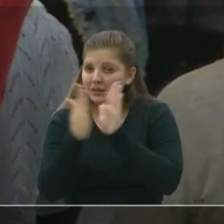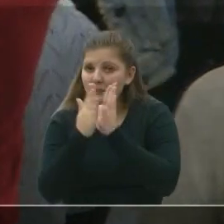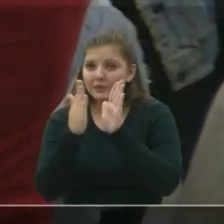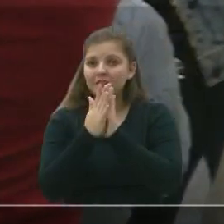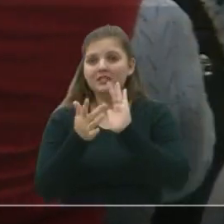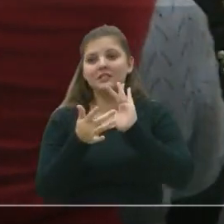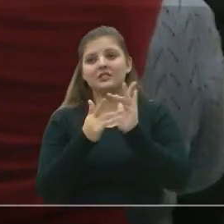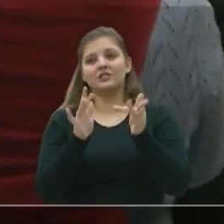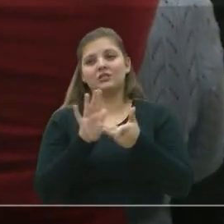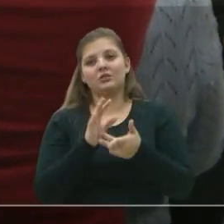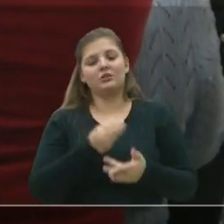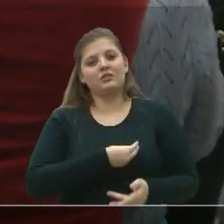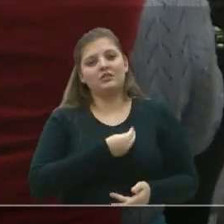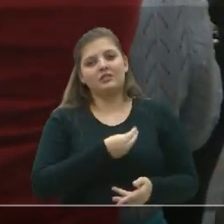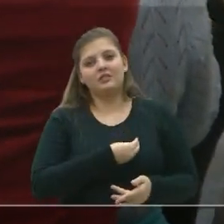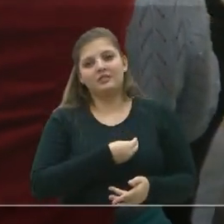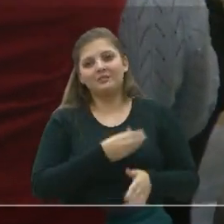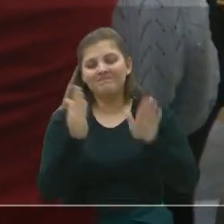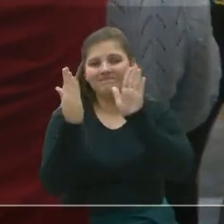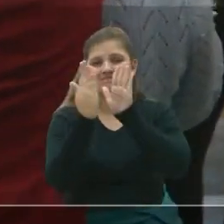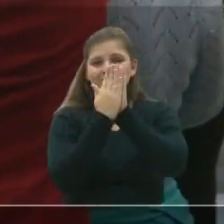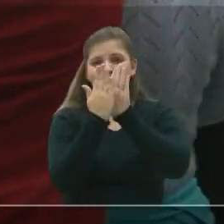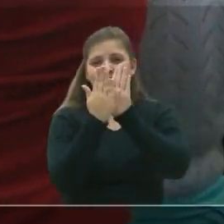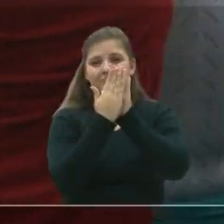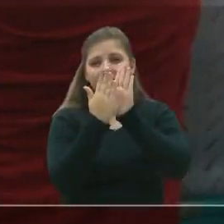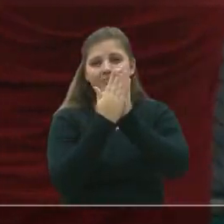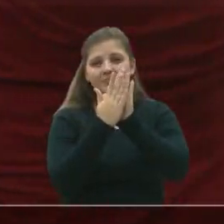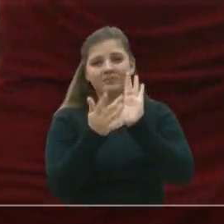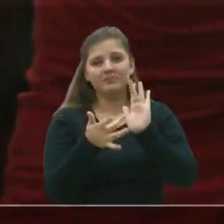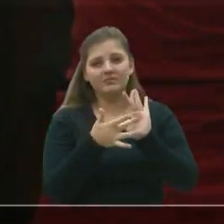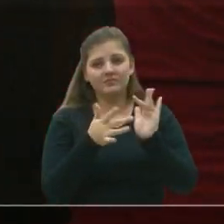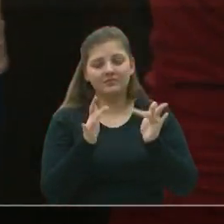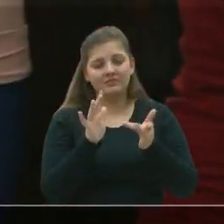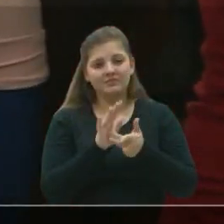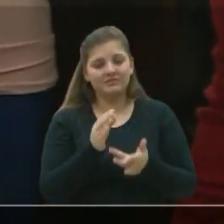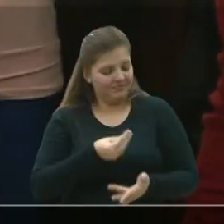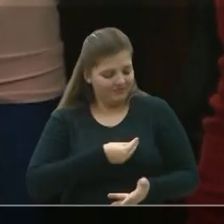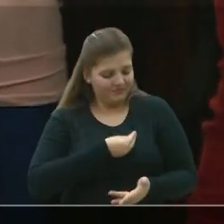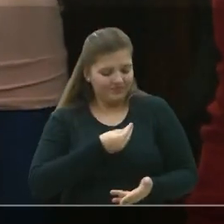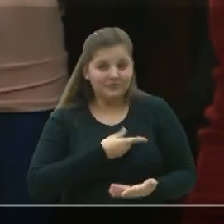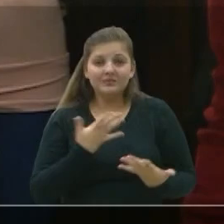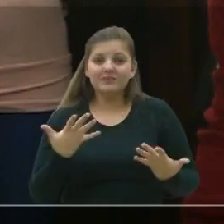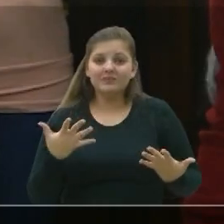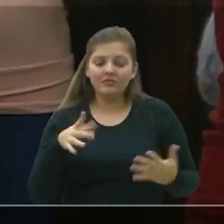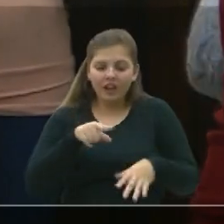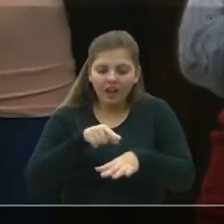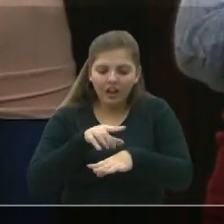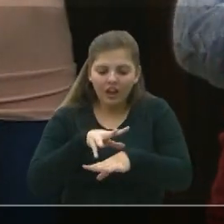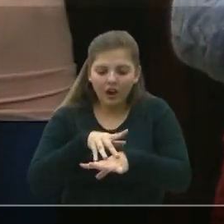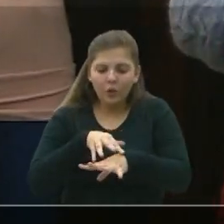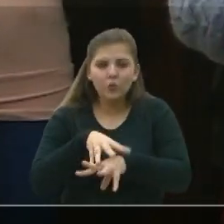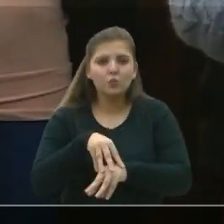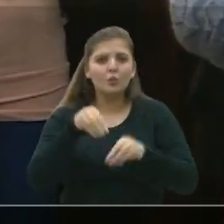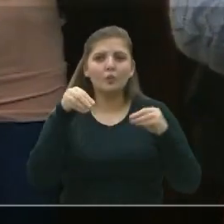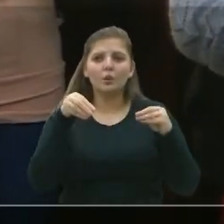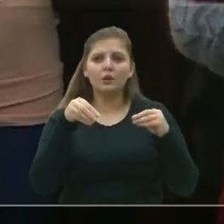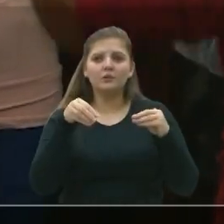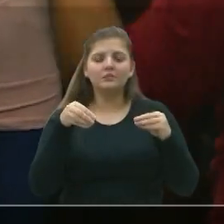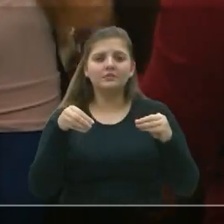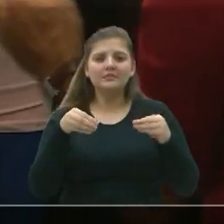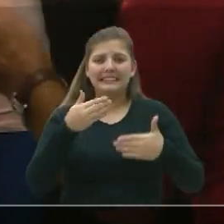de Jesus. Na presença de Jesus está a sua cura. Tinham